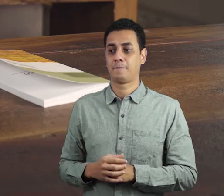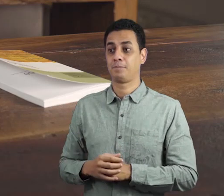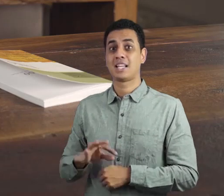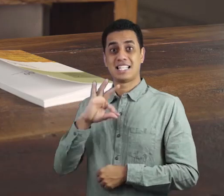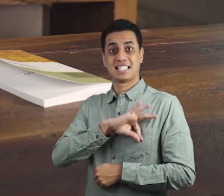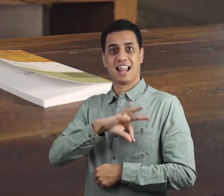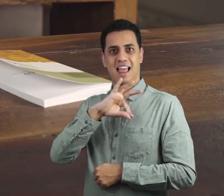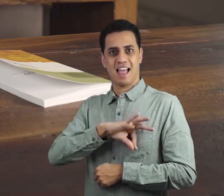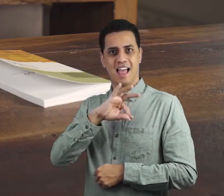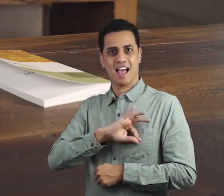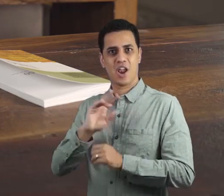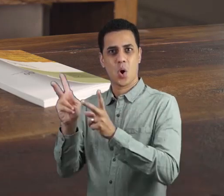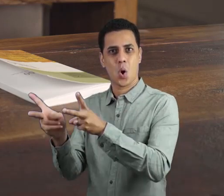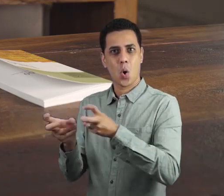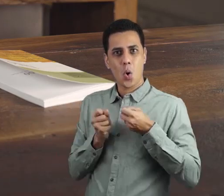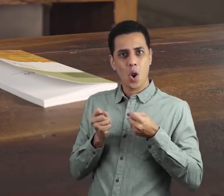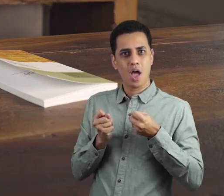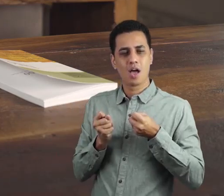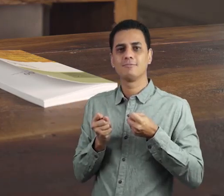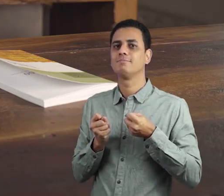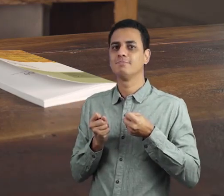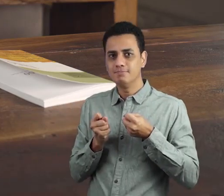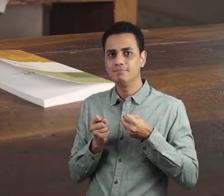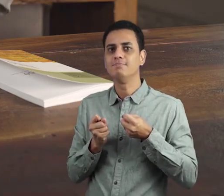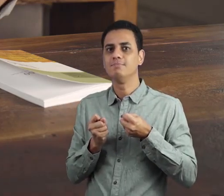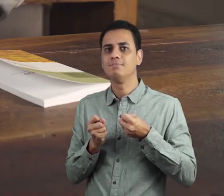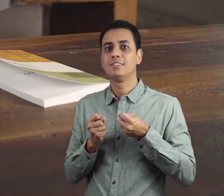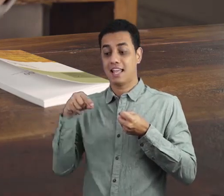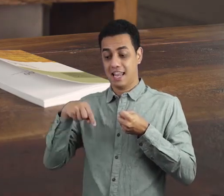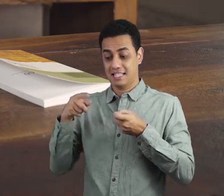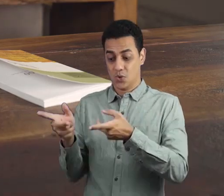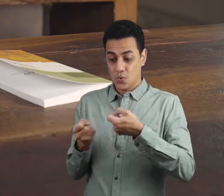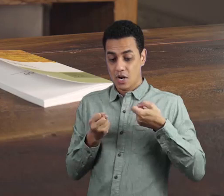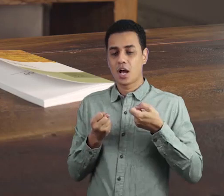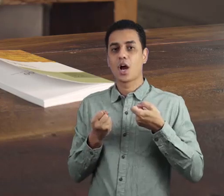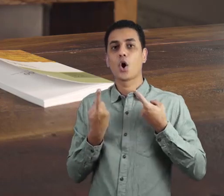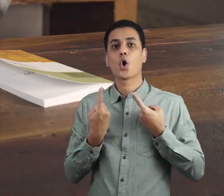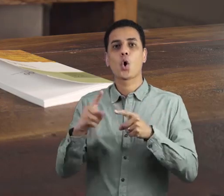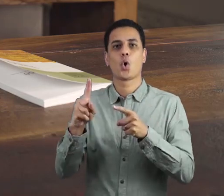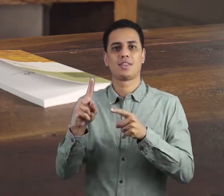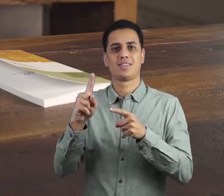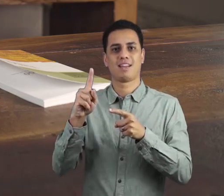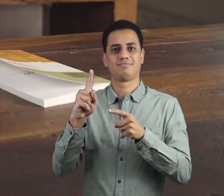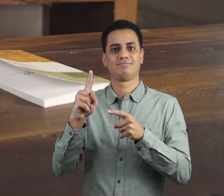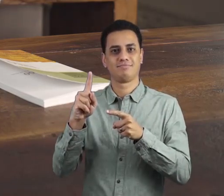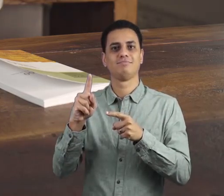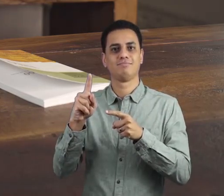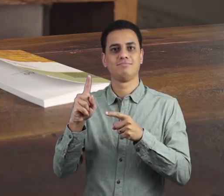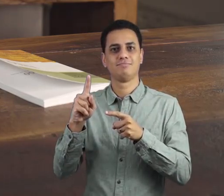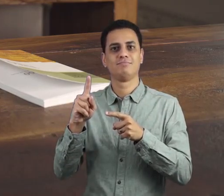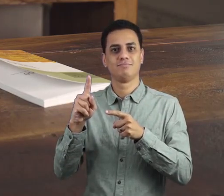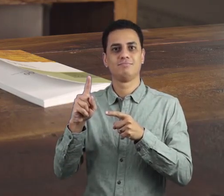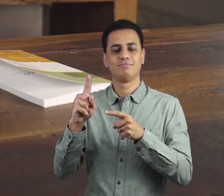chamar Caim, pedir: Caim, onde está o seu irmão? E Caim vai dizer lá: mas quem sou eu para falar do meu irmão? O que que eu tenho a ver com